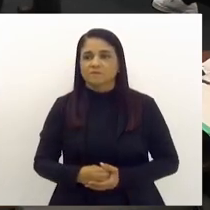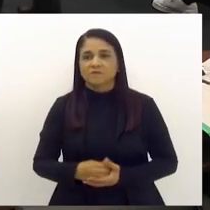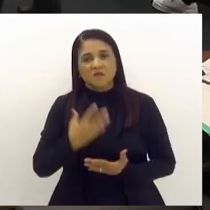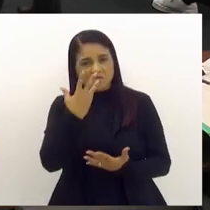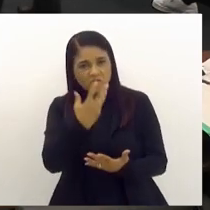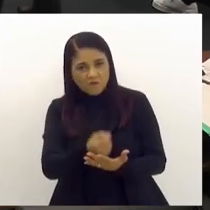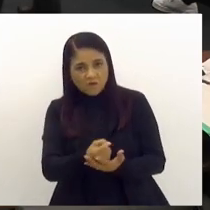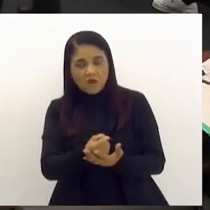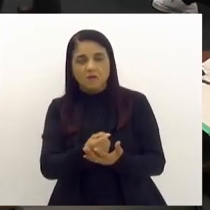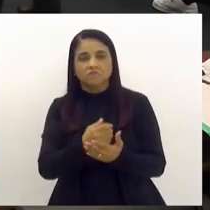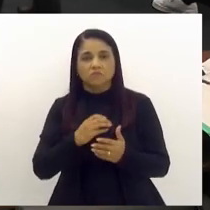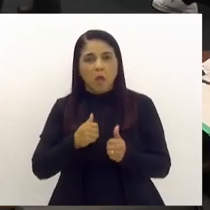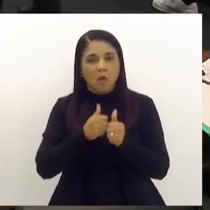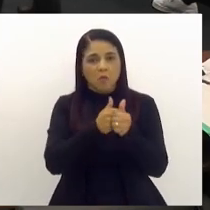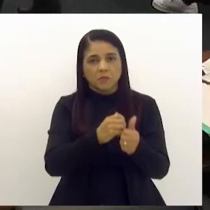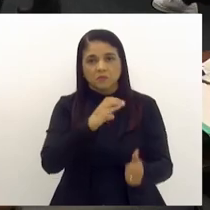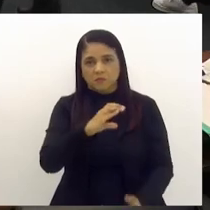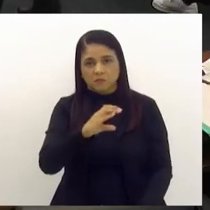favorável com a CCJ.